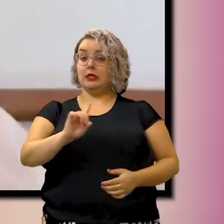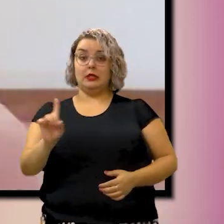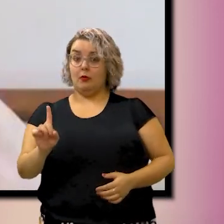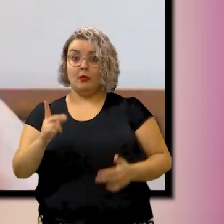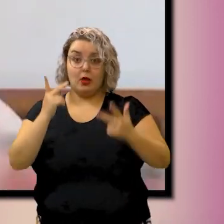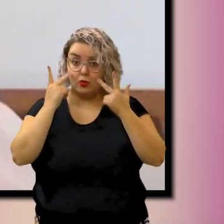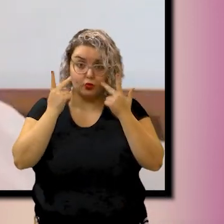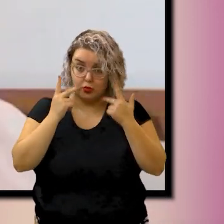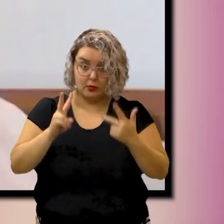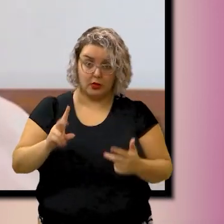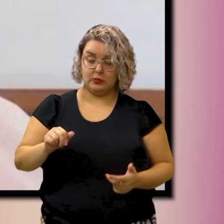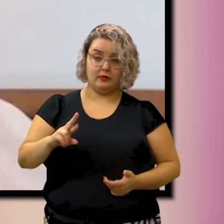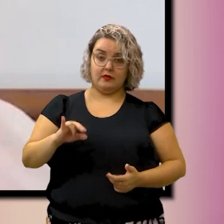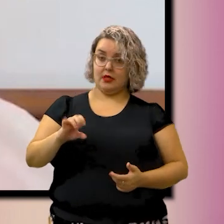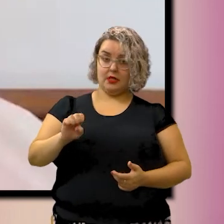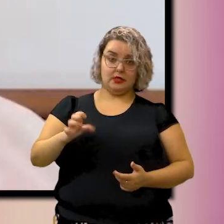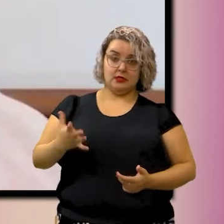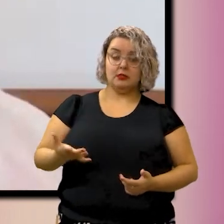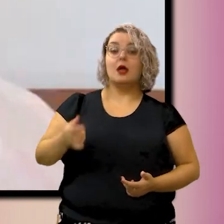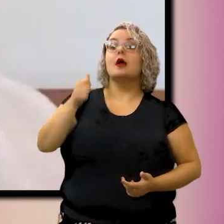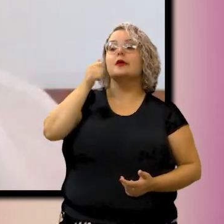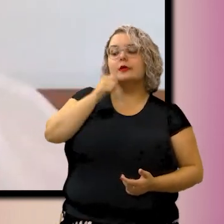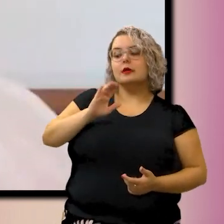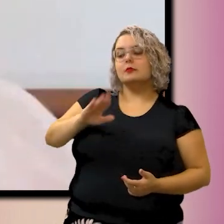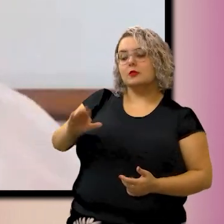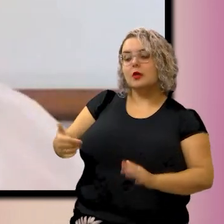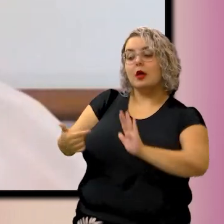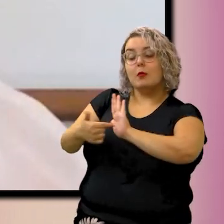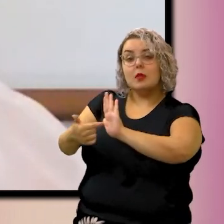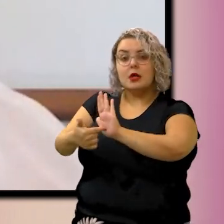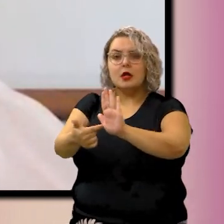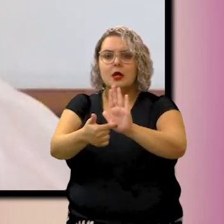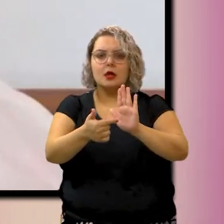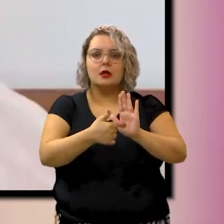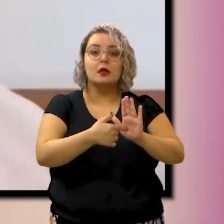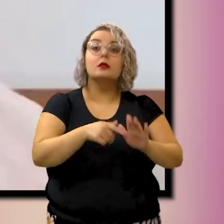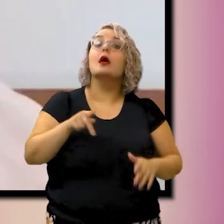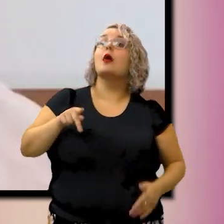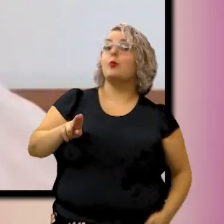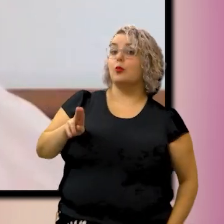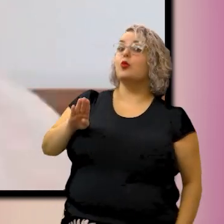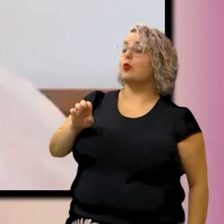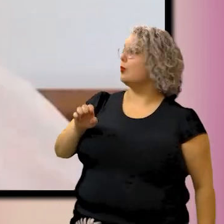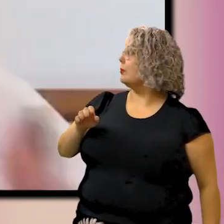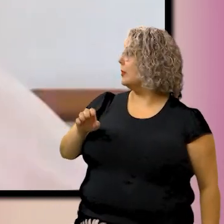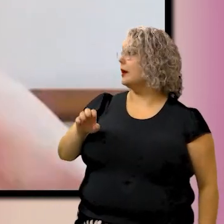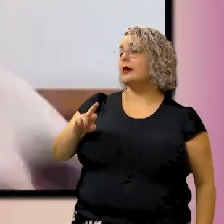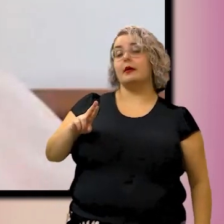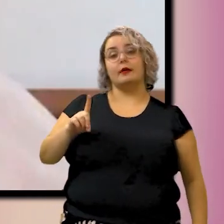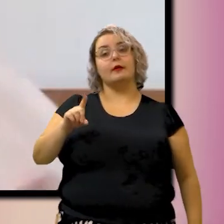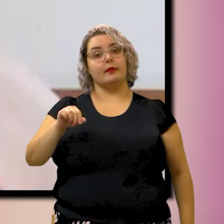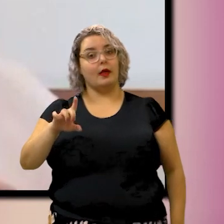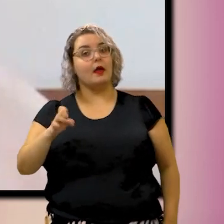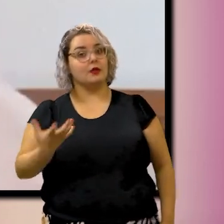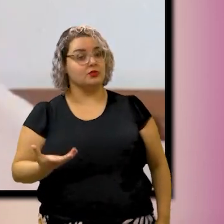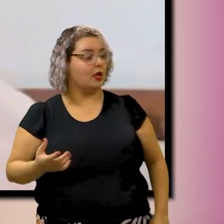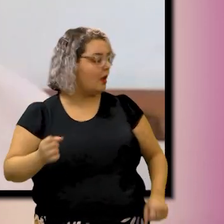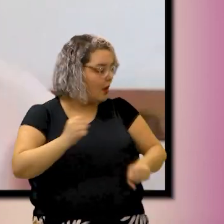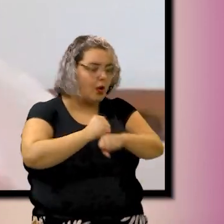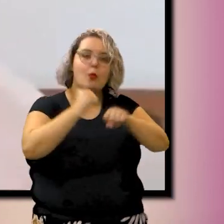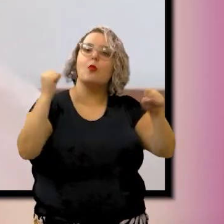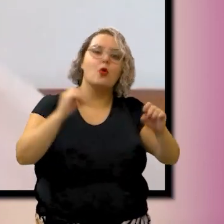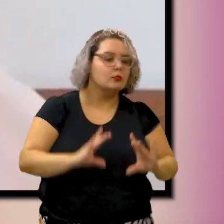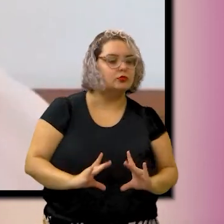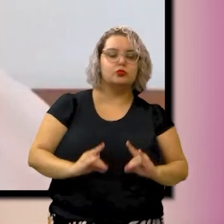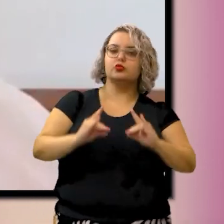é o comum das varizes. E aí as meninas começam a apresentar lá na puberdade, que aí vem o boom de hormônios,